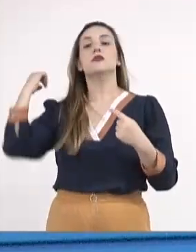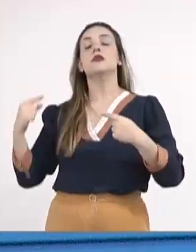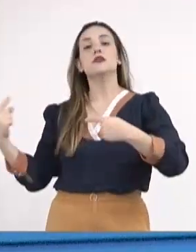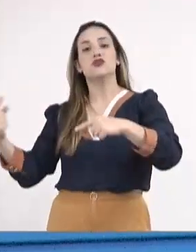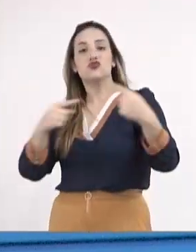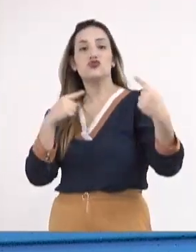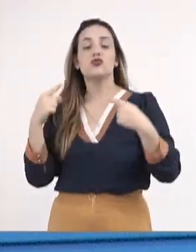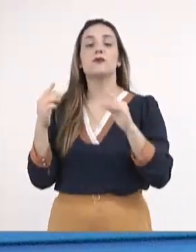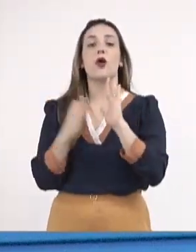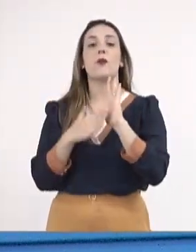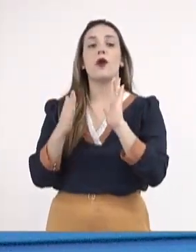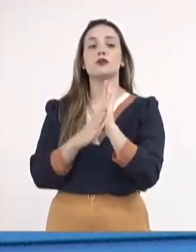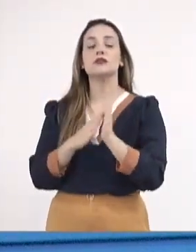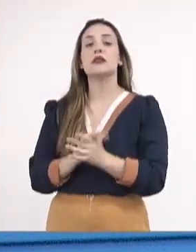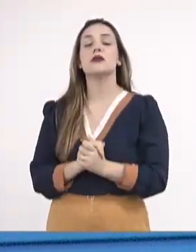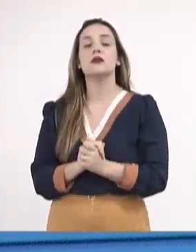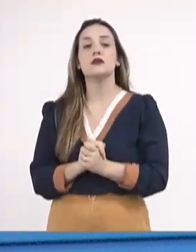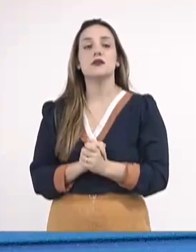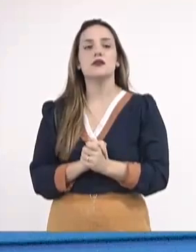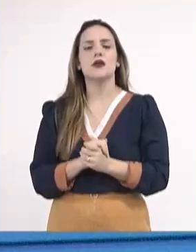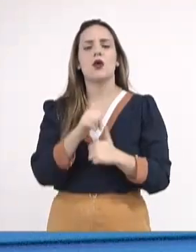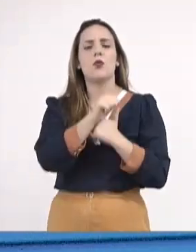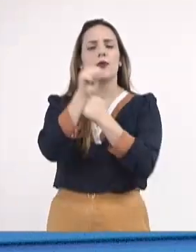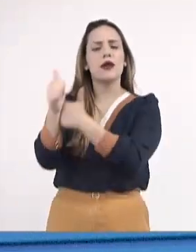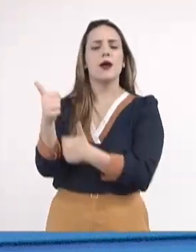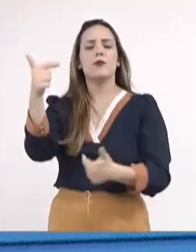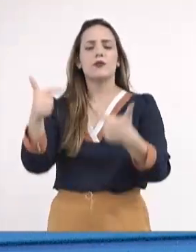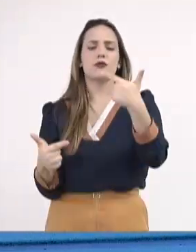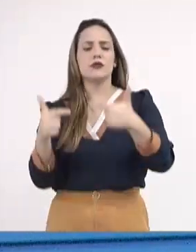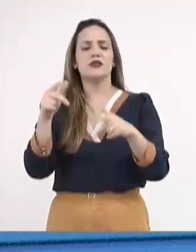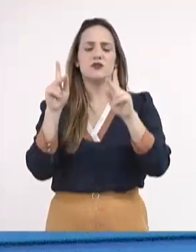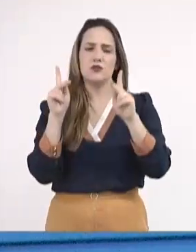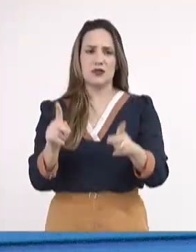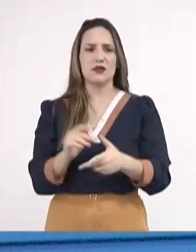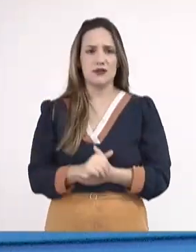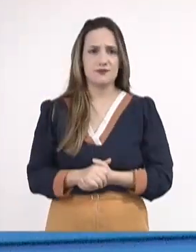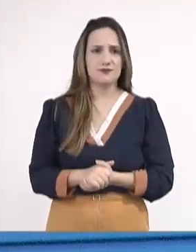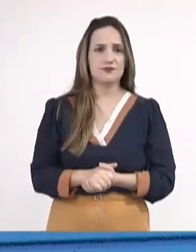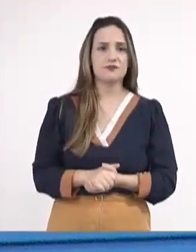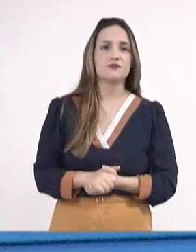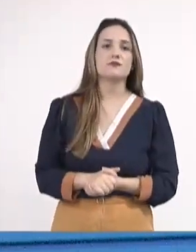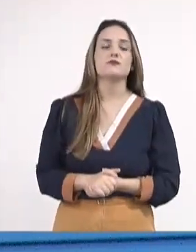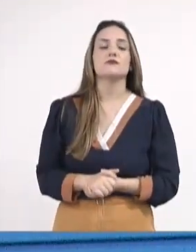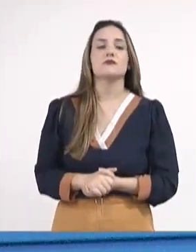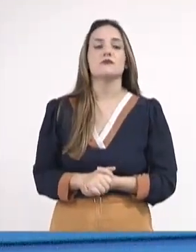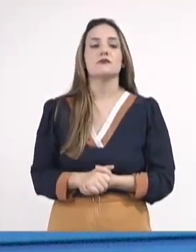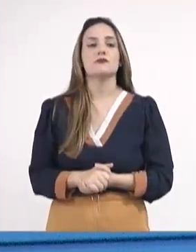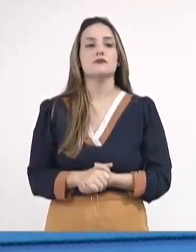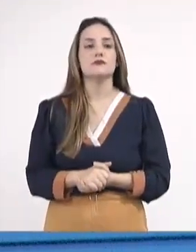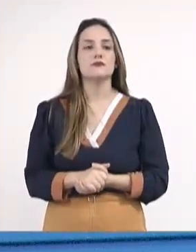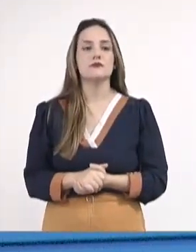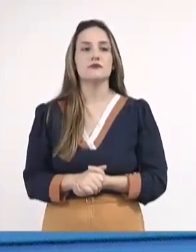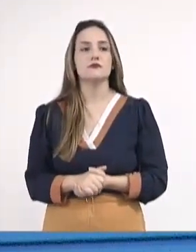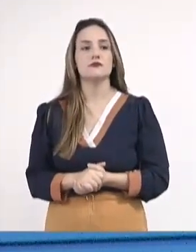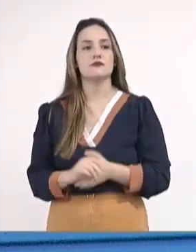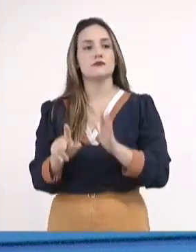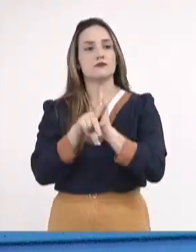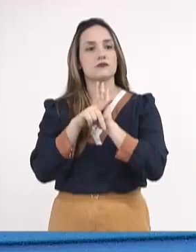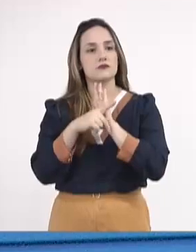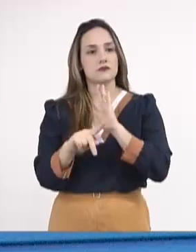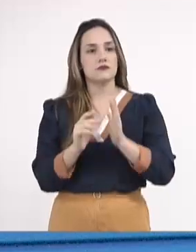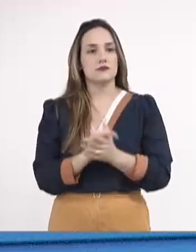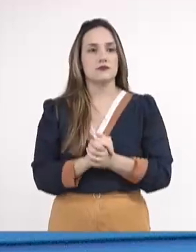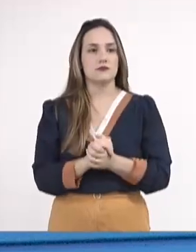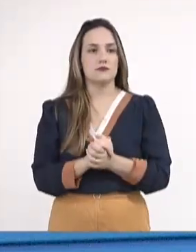e acompanhar a execução de políticas públicas relacionados relacionadas ao enfrentamento